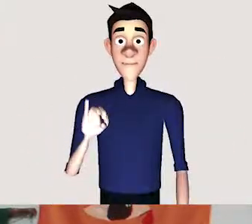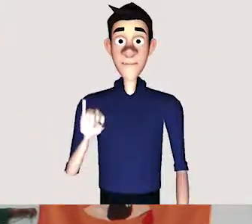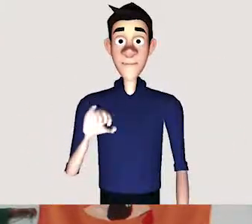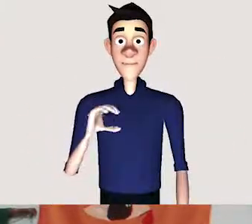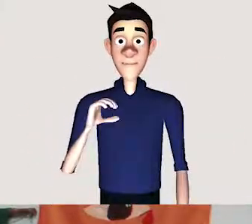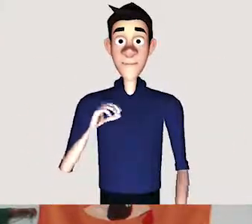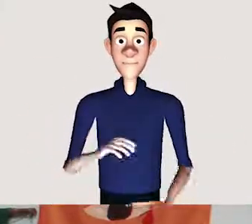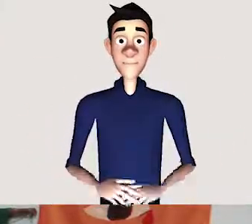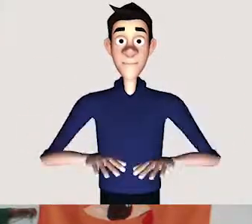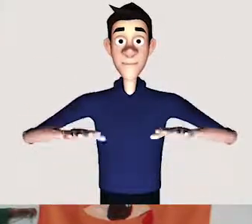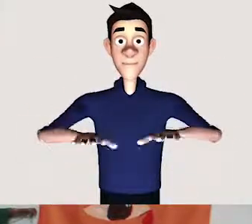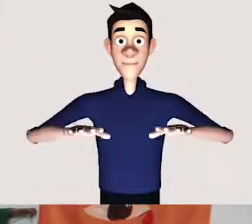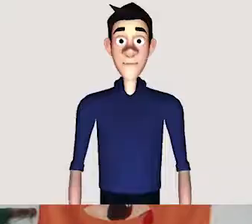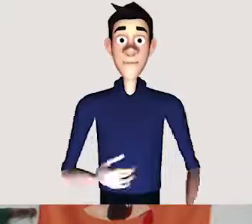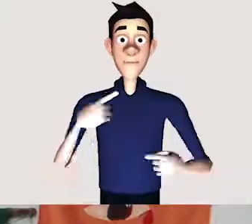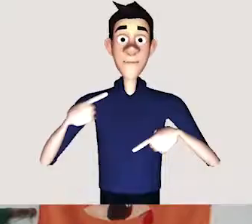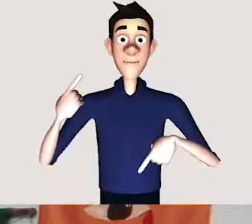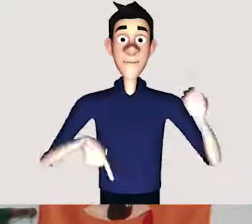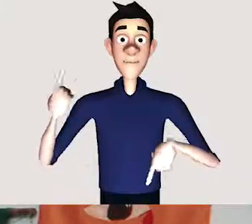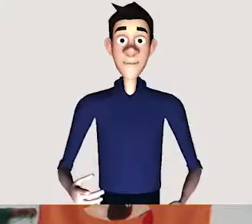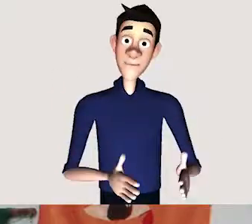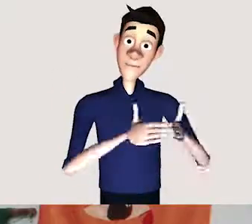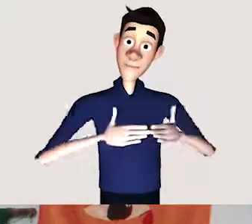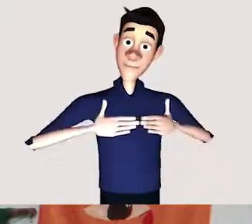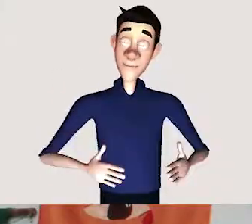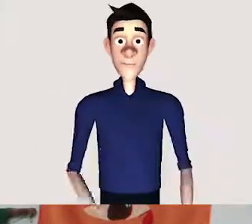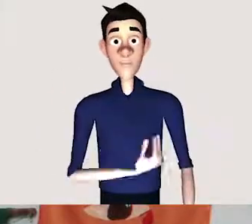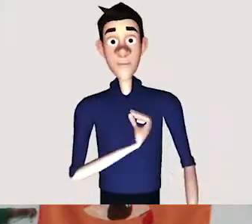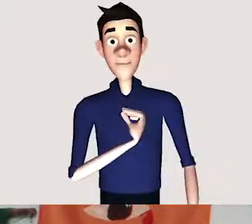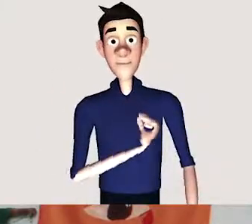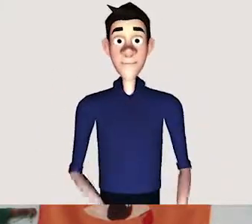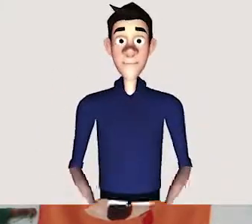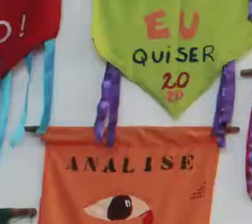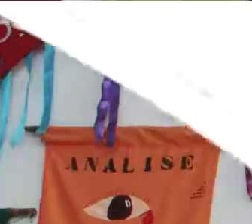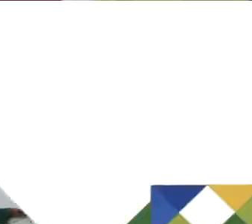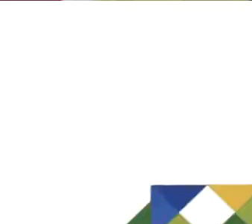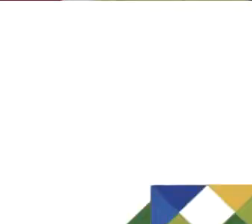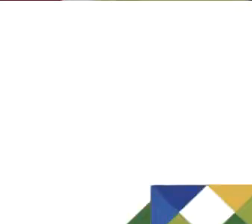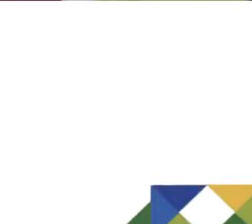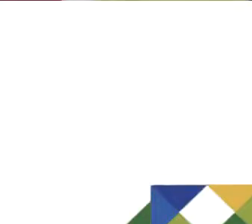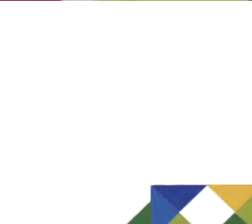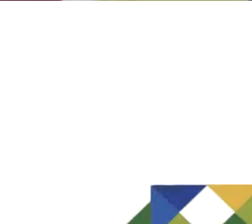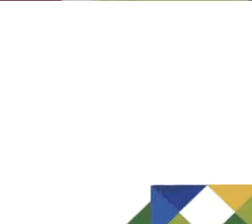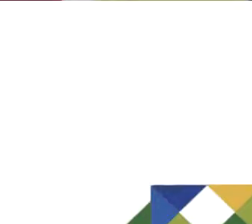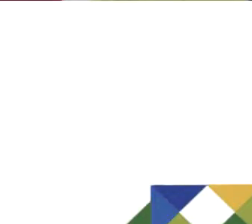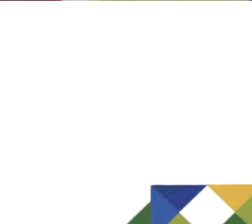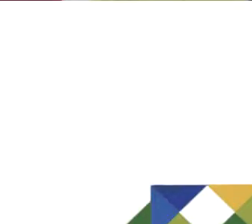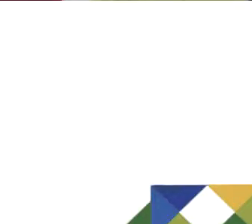museus são espaços poéticos e espaços políticos a favor da vida.